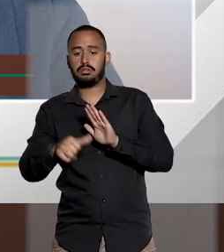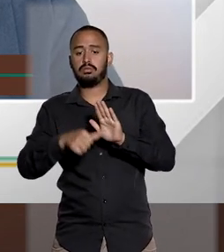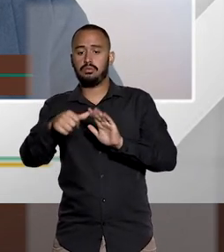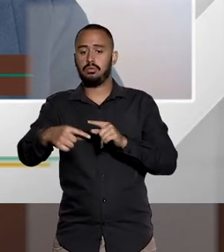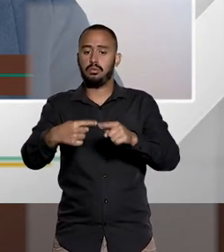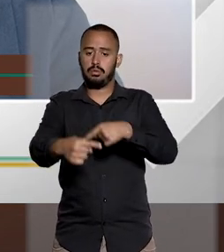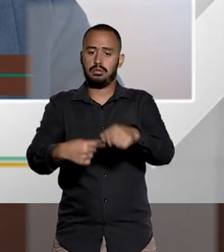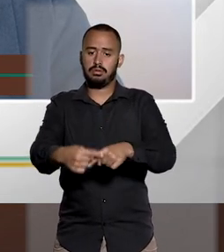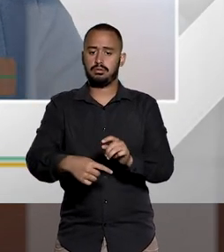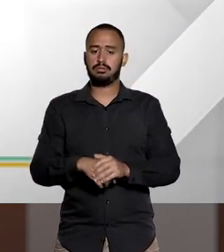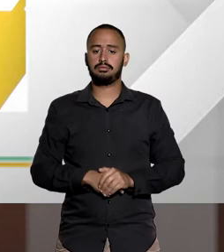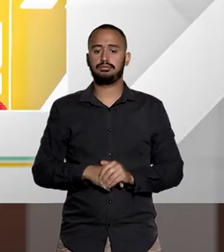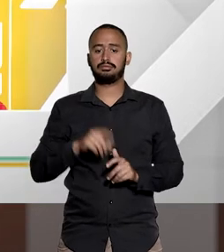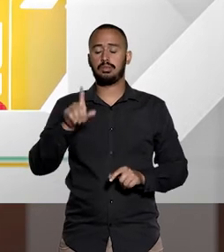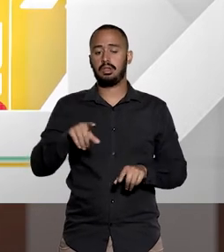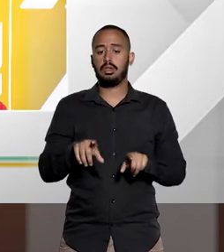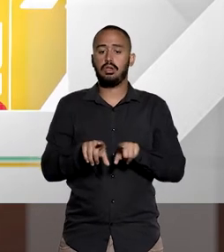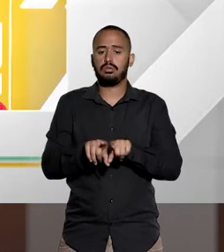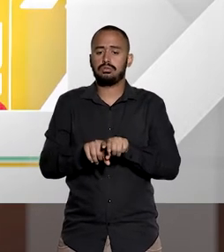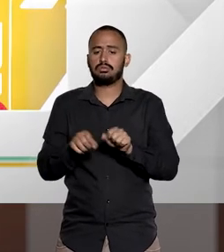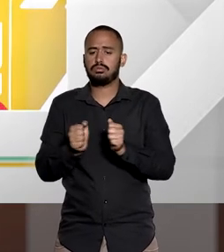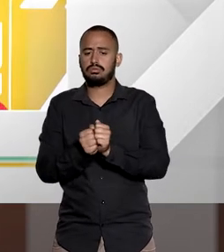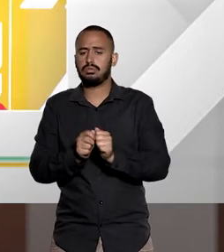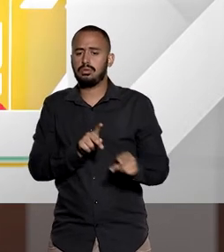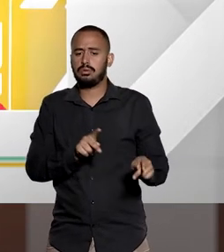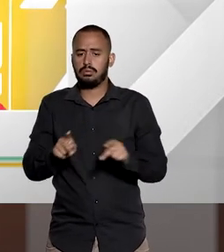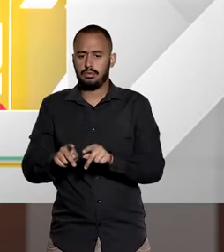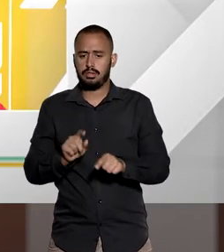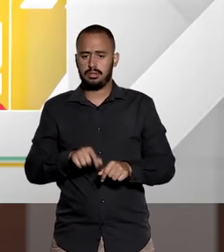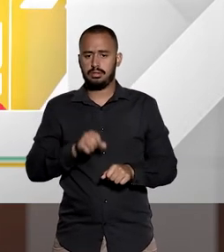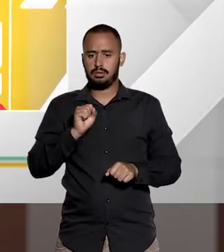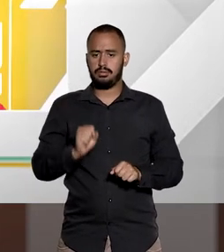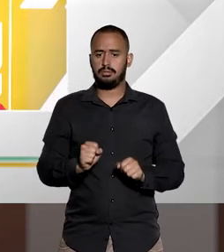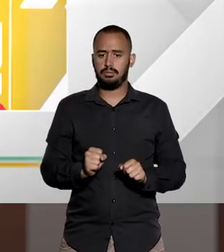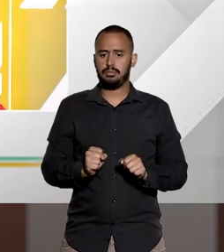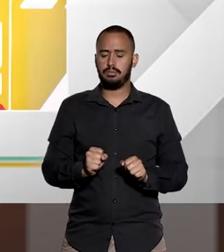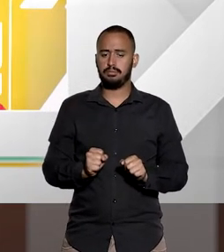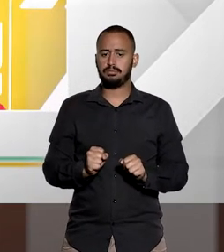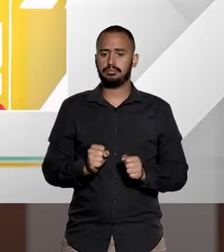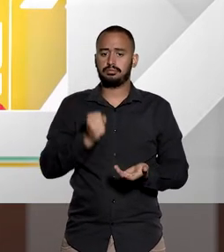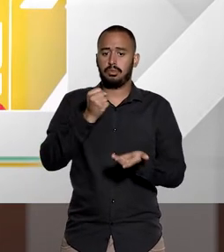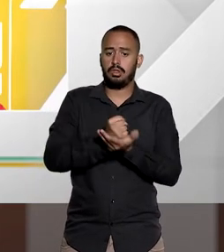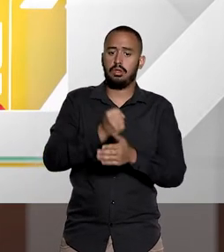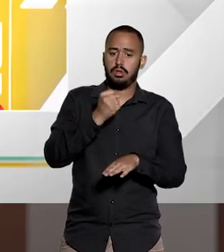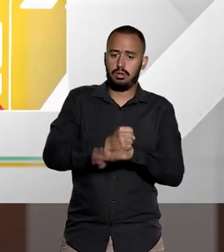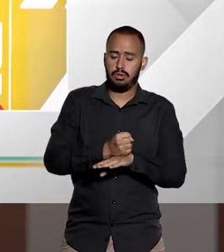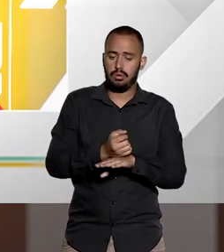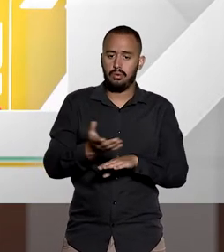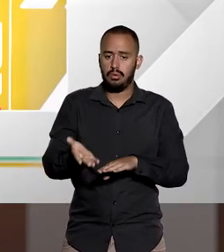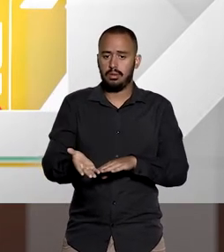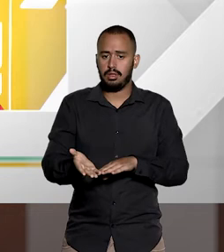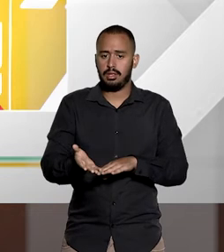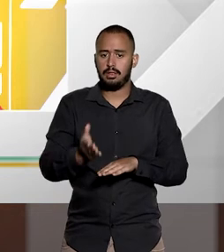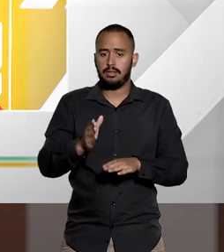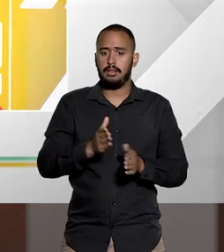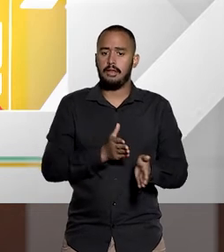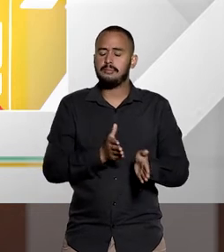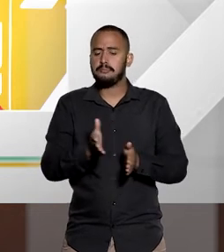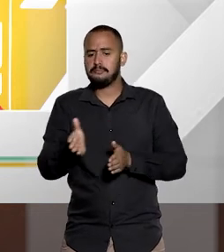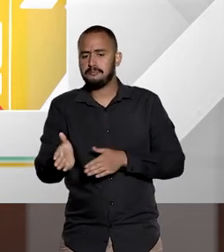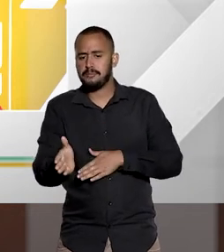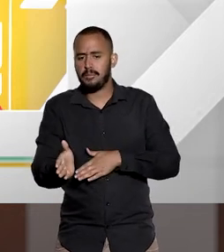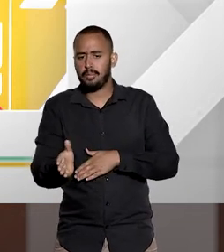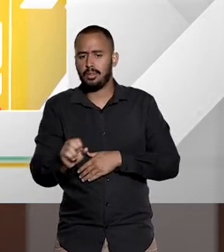legislativas. Ainda com você, professor Irene, então, essa previsão contratual, ela pode ser incluída na via aditivo,